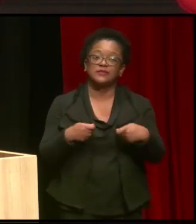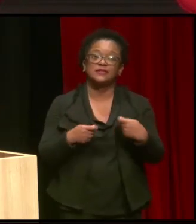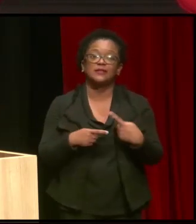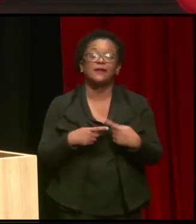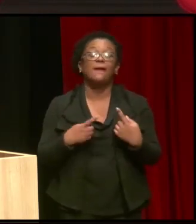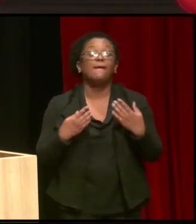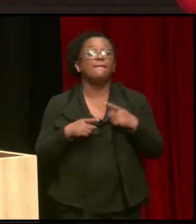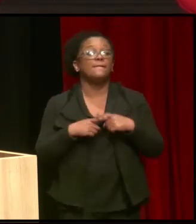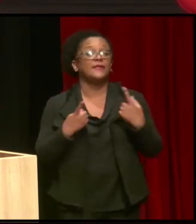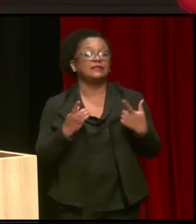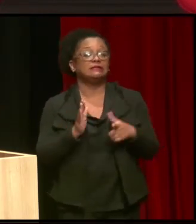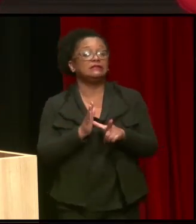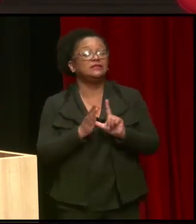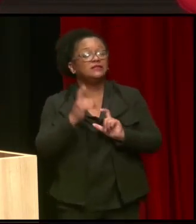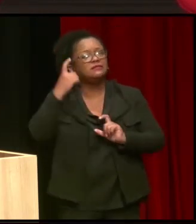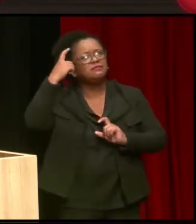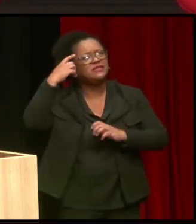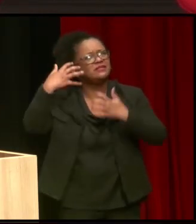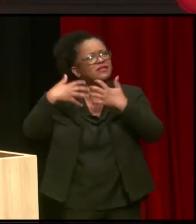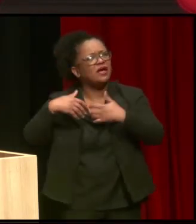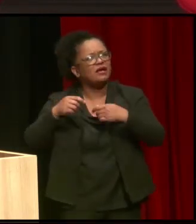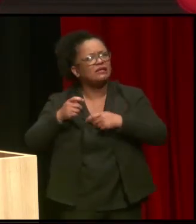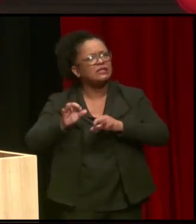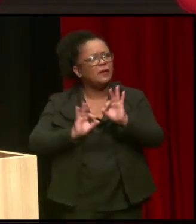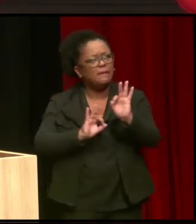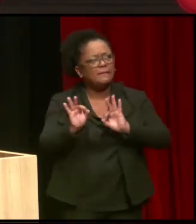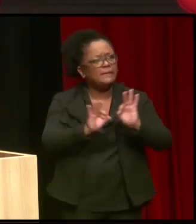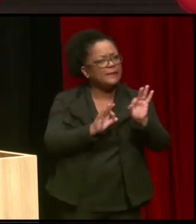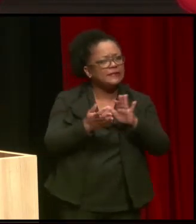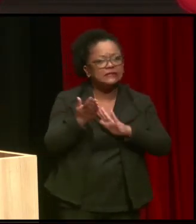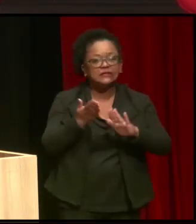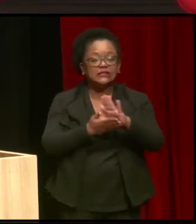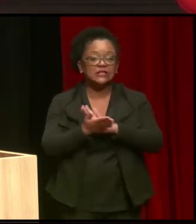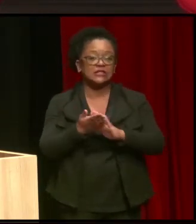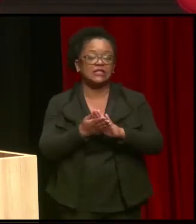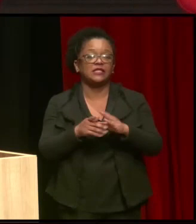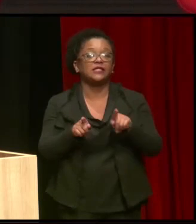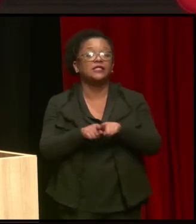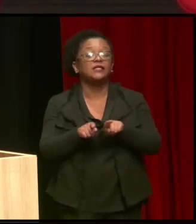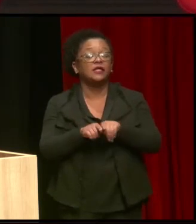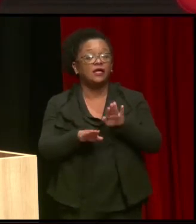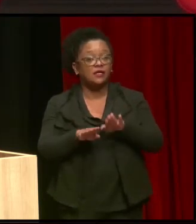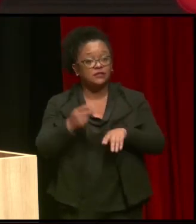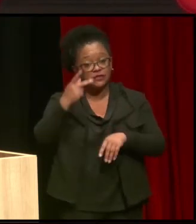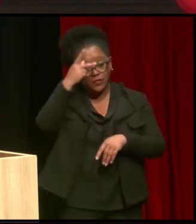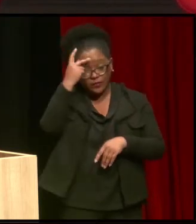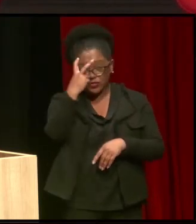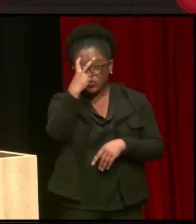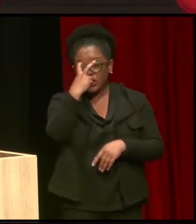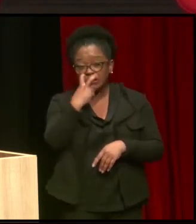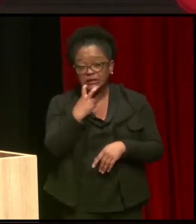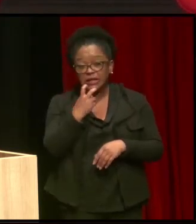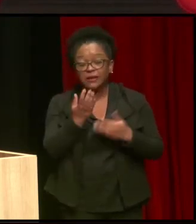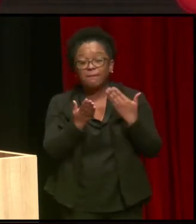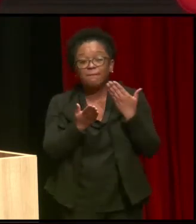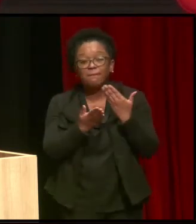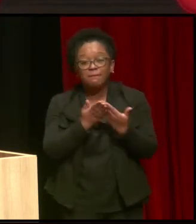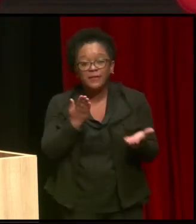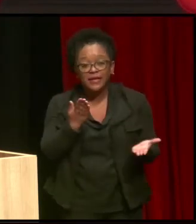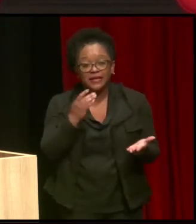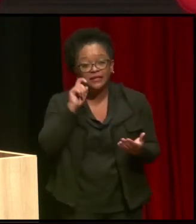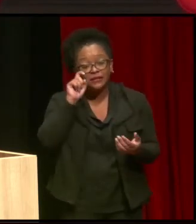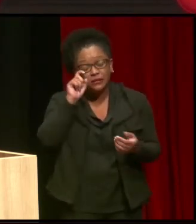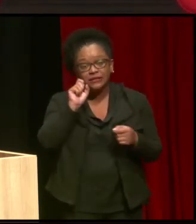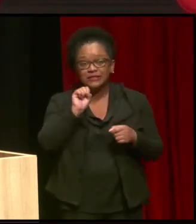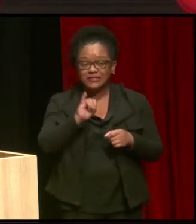não pensa sobre isso, certo? Pessoas cegas ou deficientes visuais perdem muito durante o culto se os anúncios e as